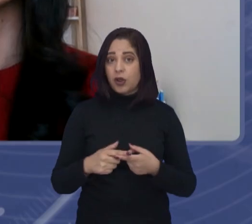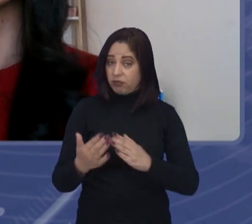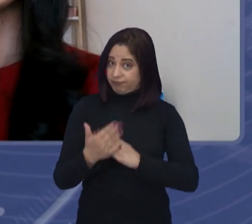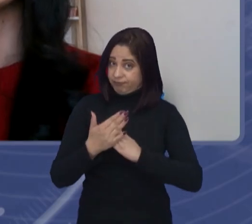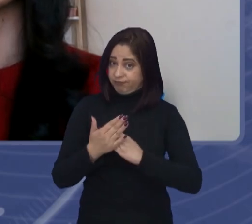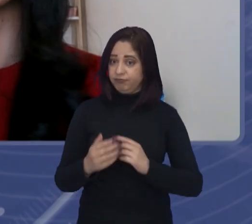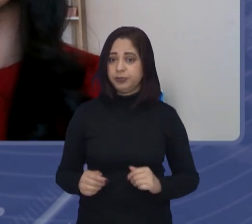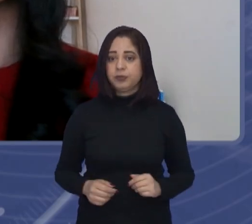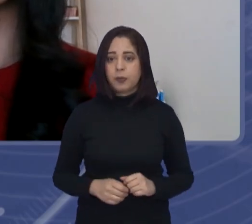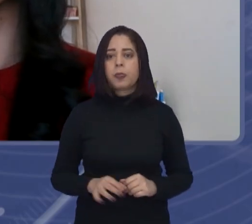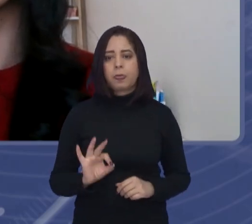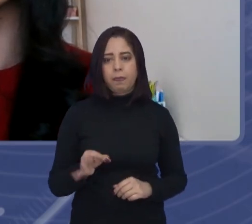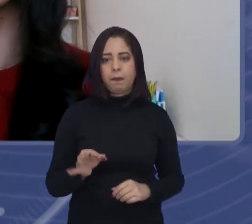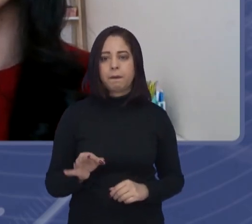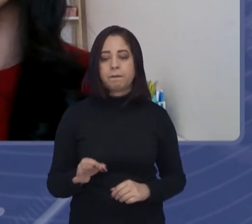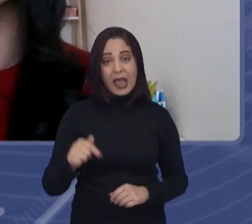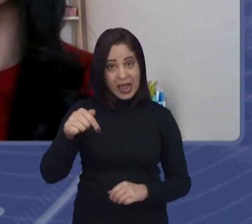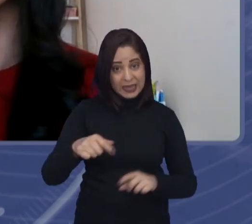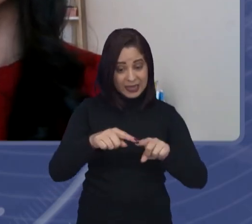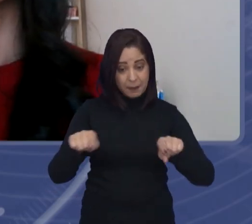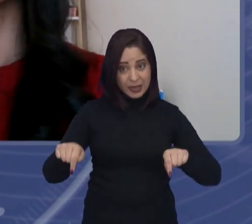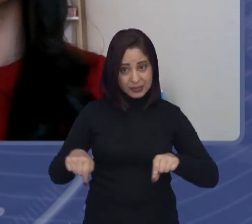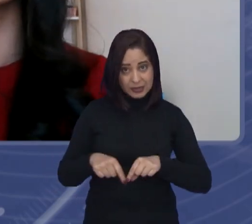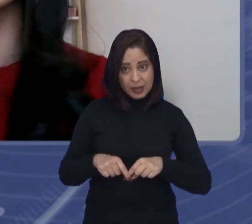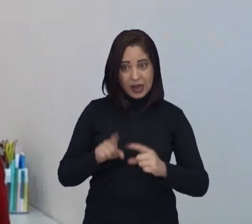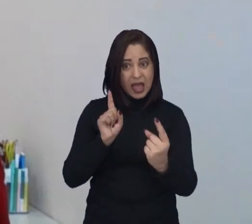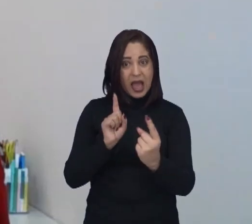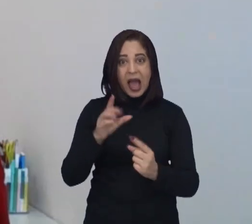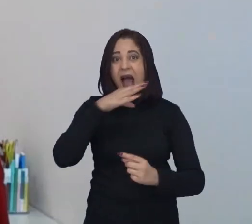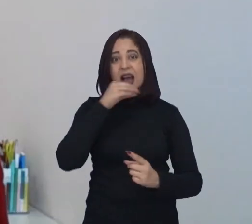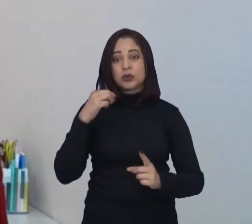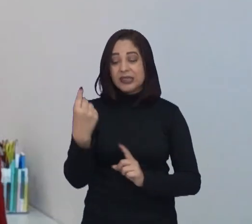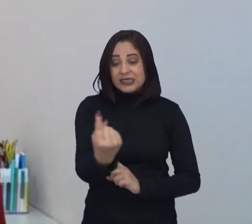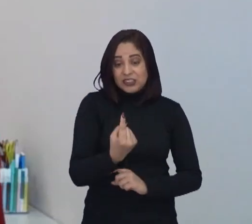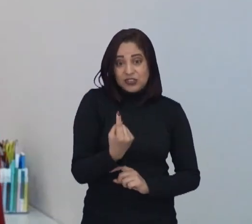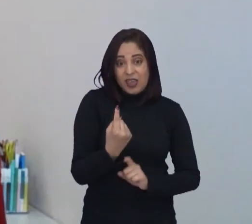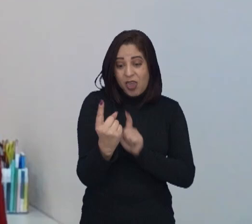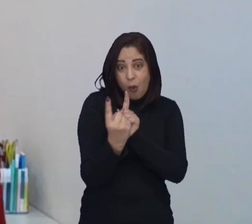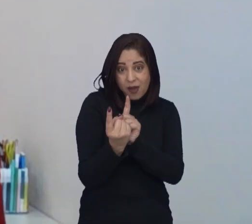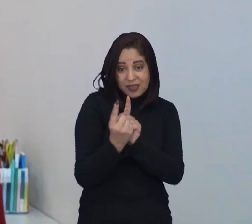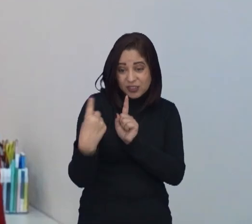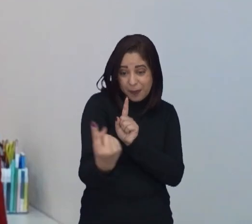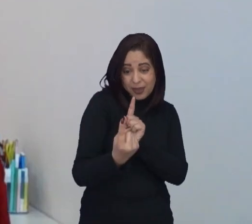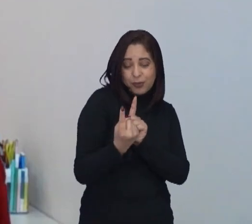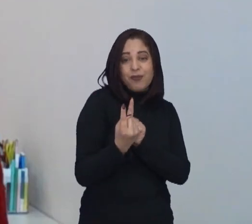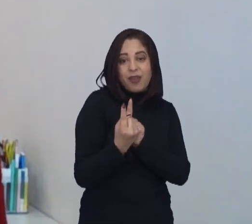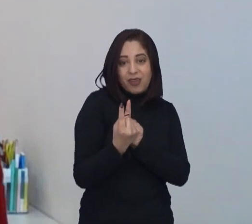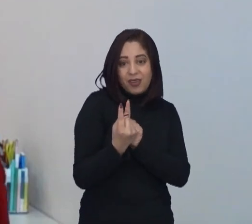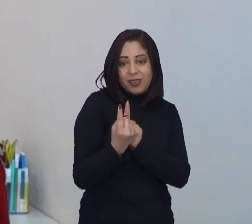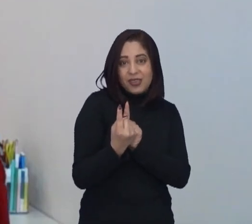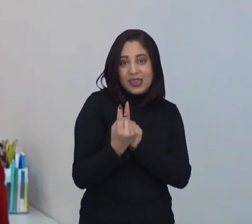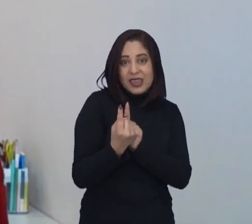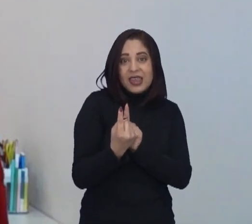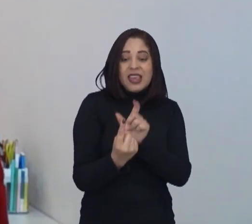suporte. Exatamente. E aqui no consultório eu recebo muitos adolescentes que estão passando por esse período